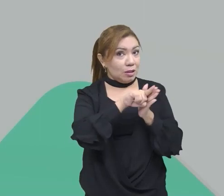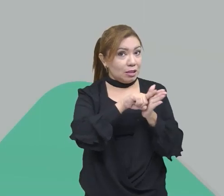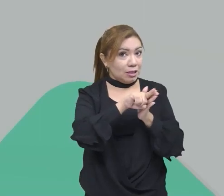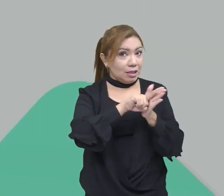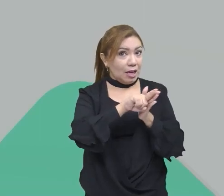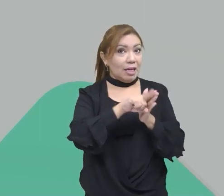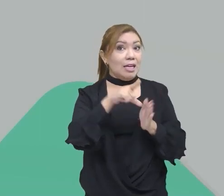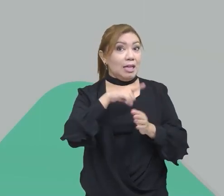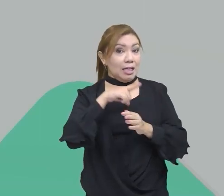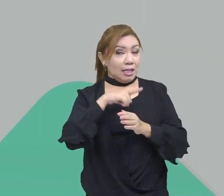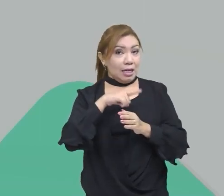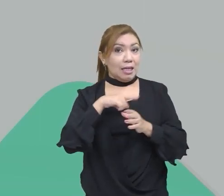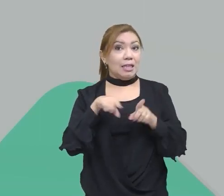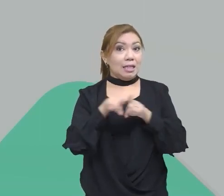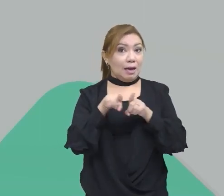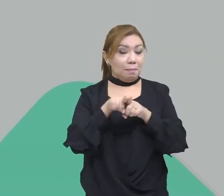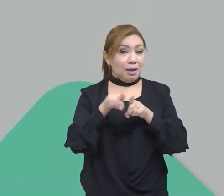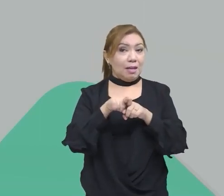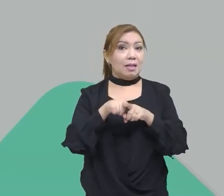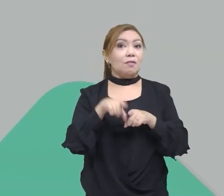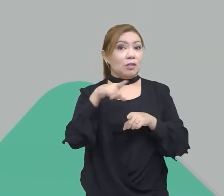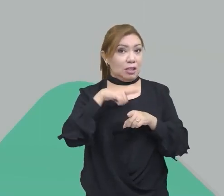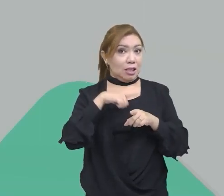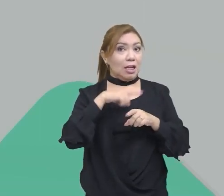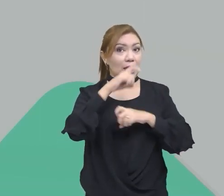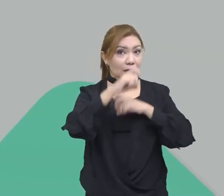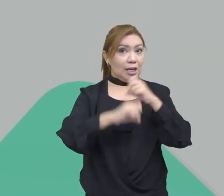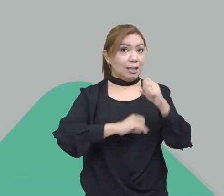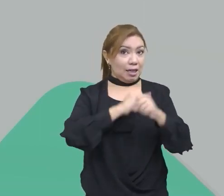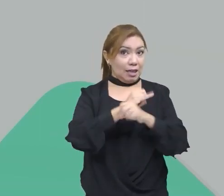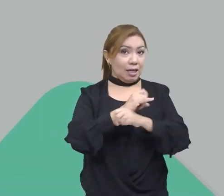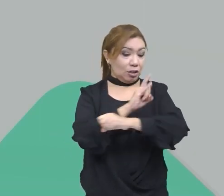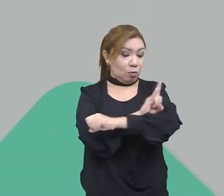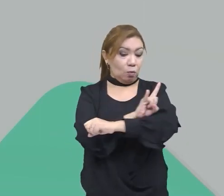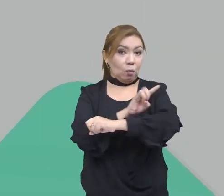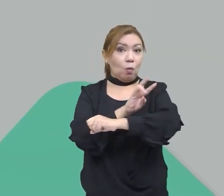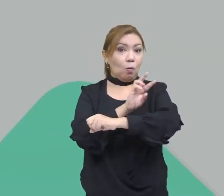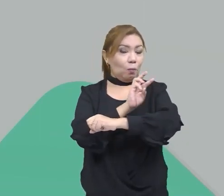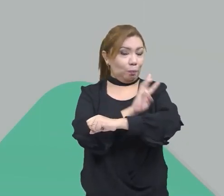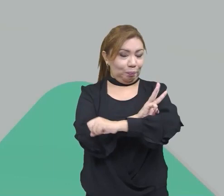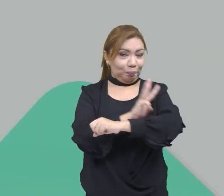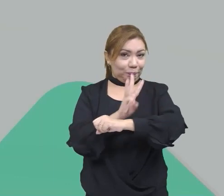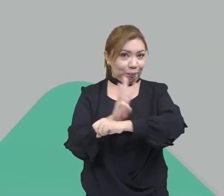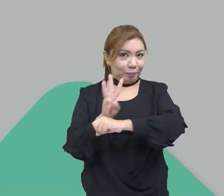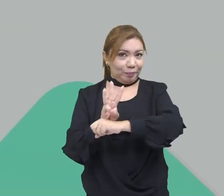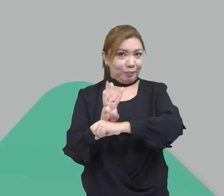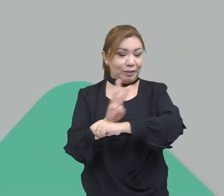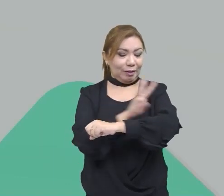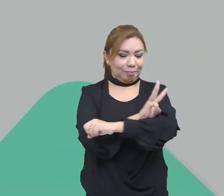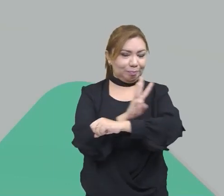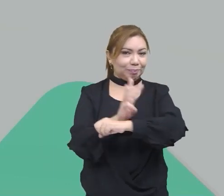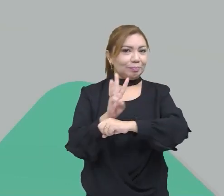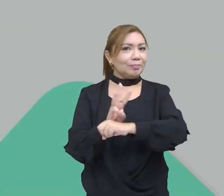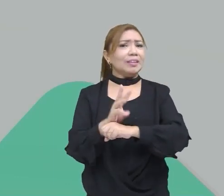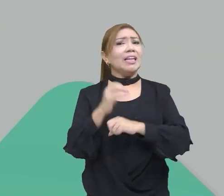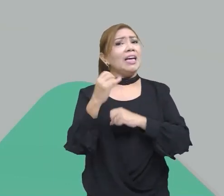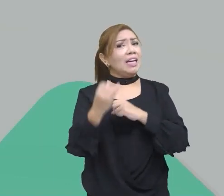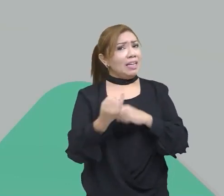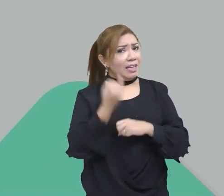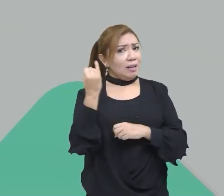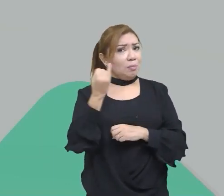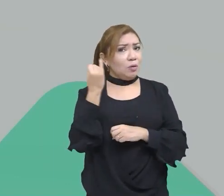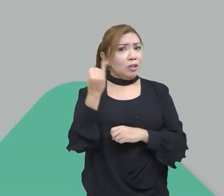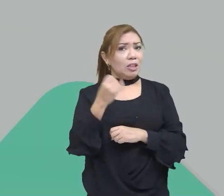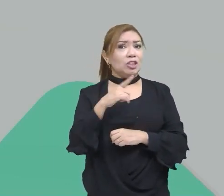plataformas digitais, como a Saber Mais. Você pode pesquisar e lá existem todas as aulas, todas